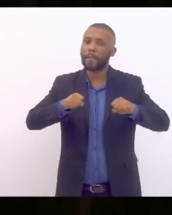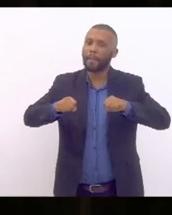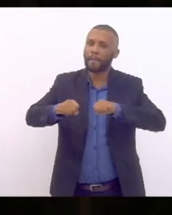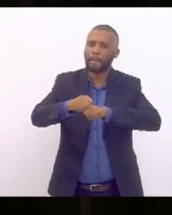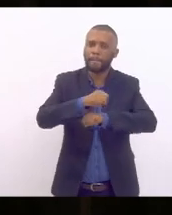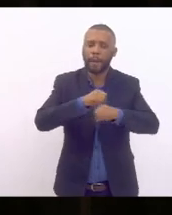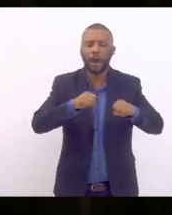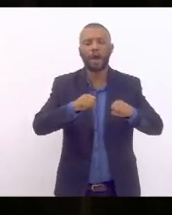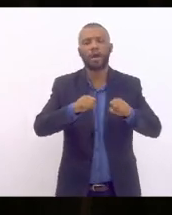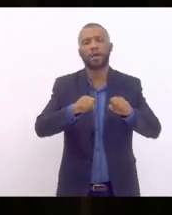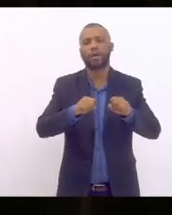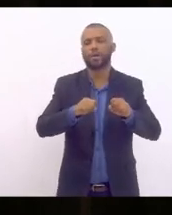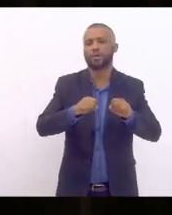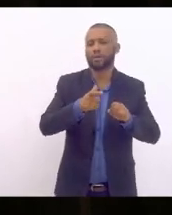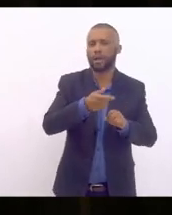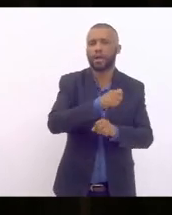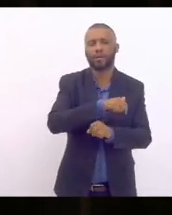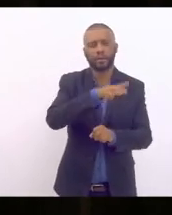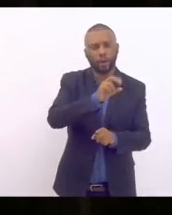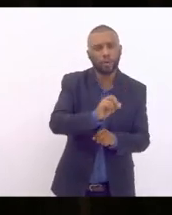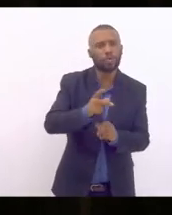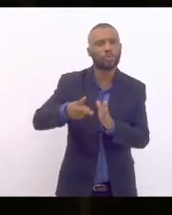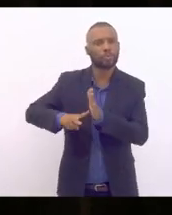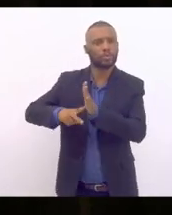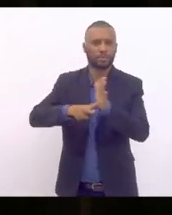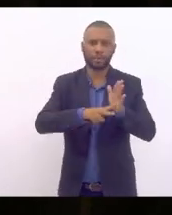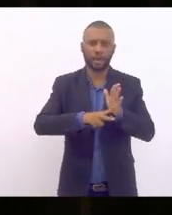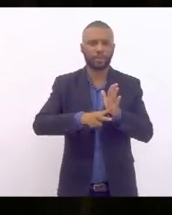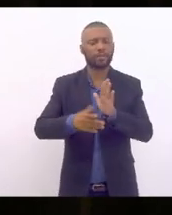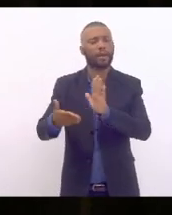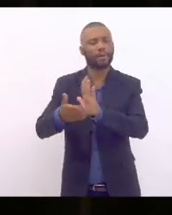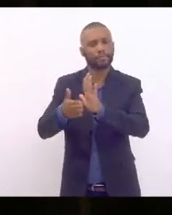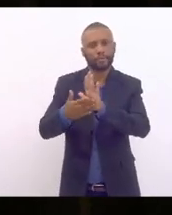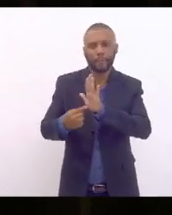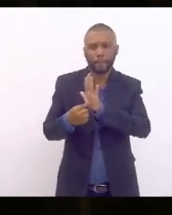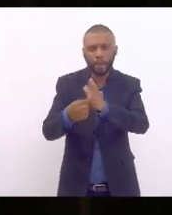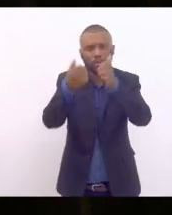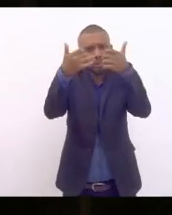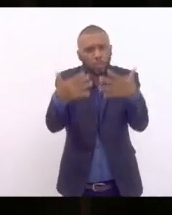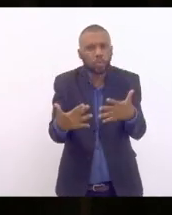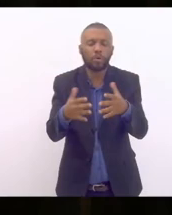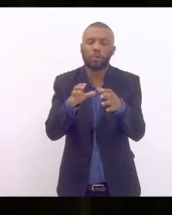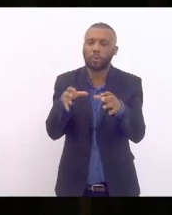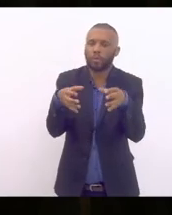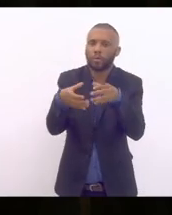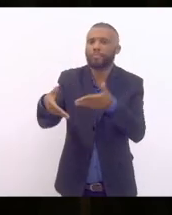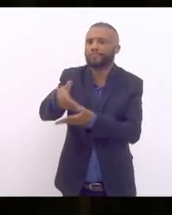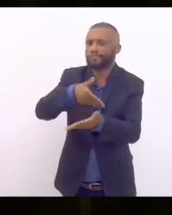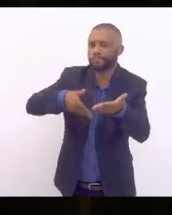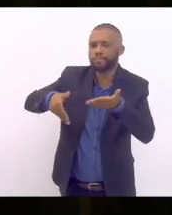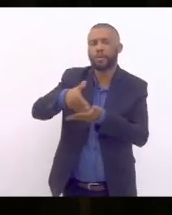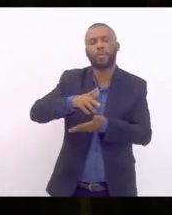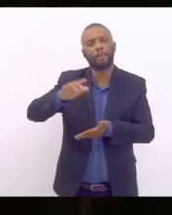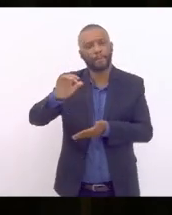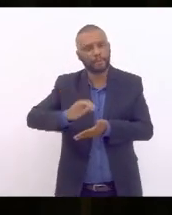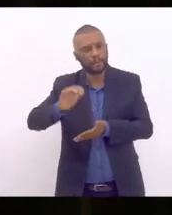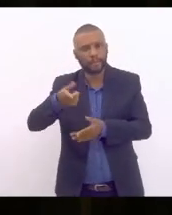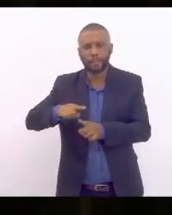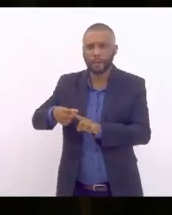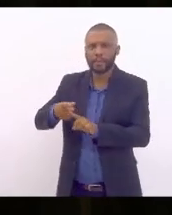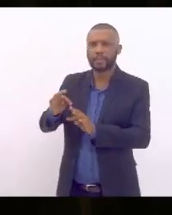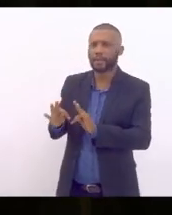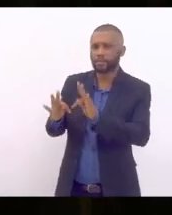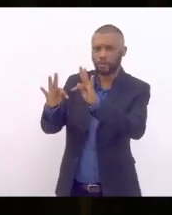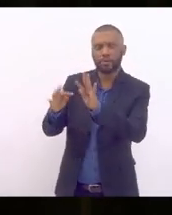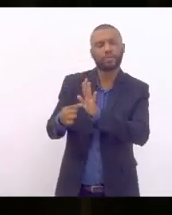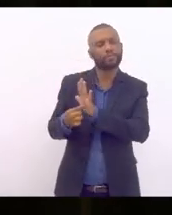sindical que leva a pauta de todo um coletivo de toda a Universidade de toda uma ciência e tecnologia